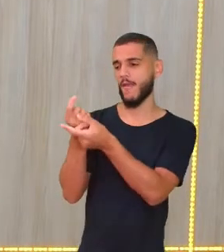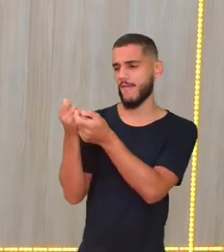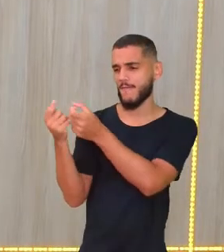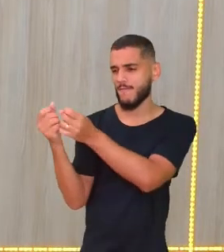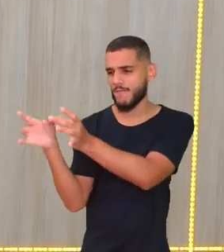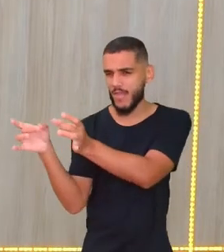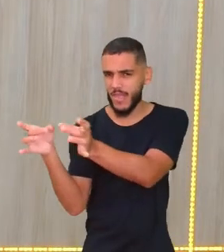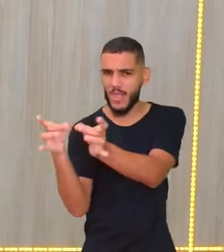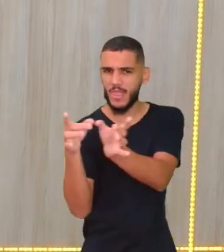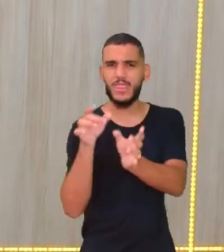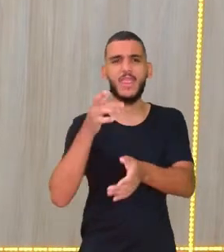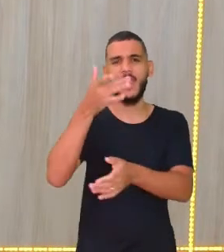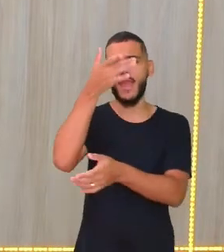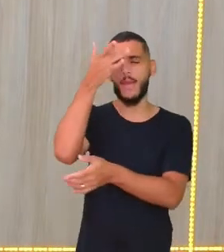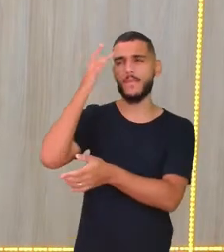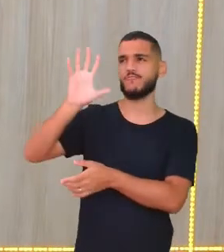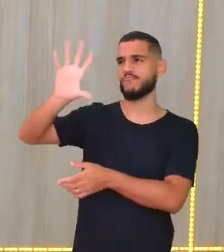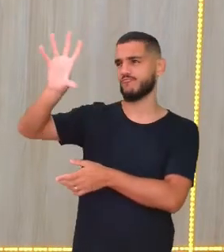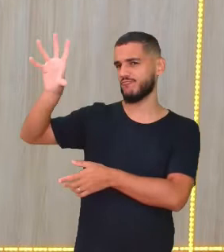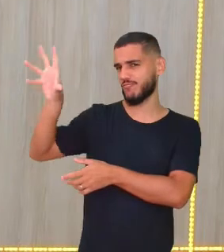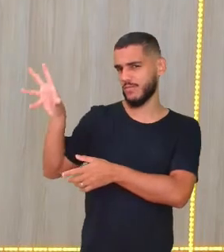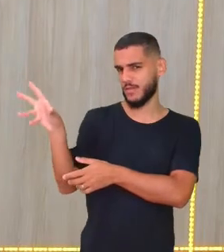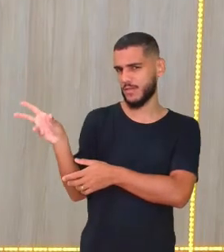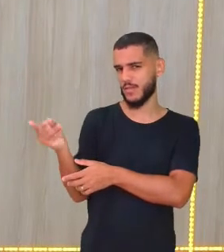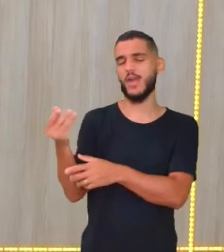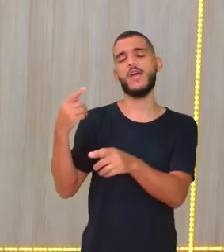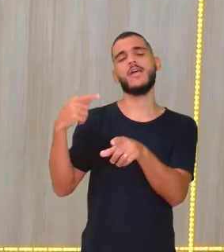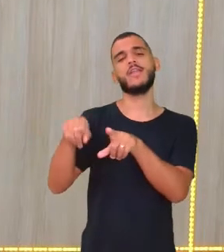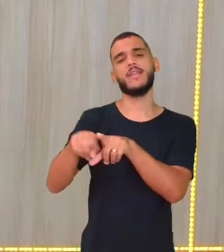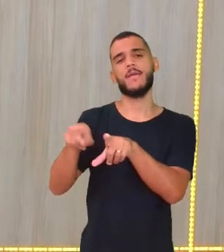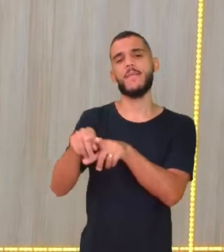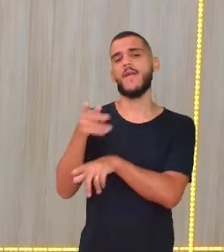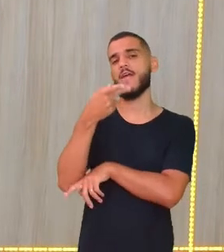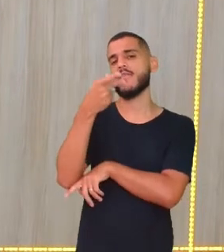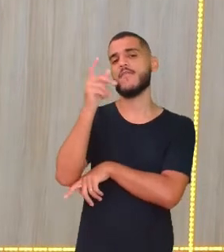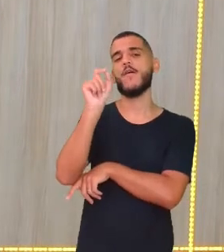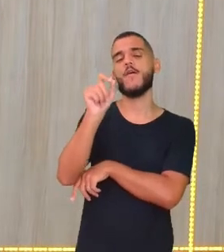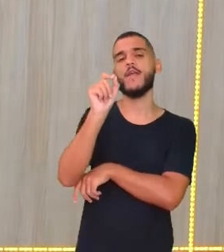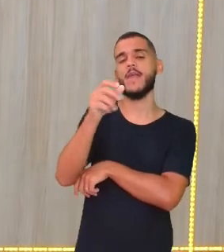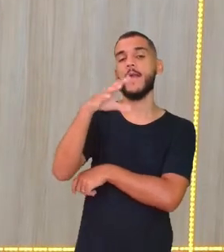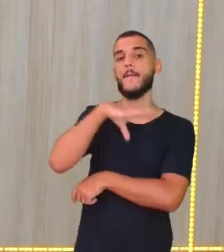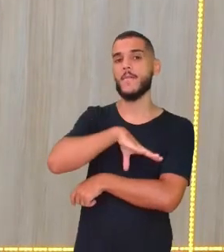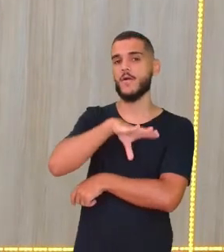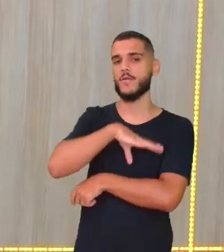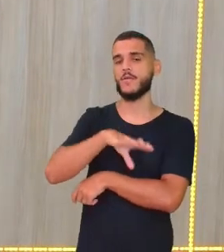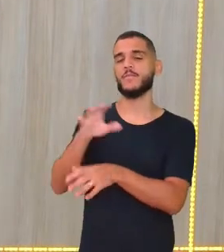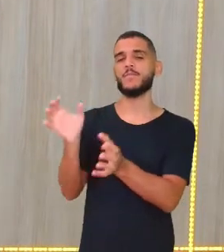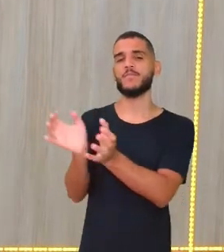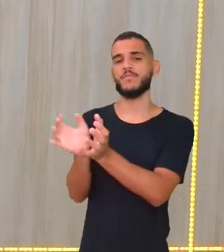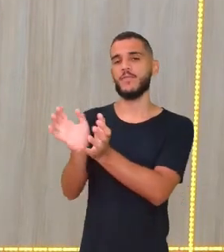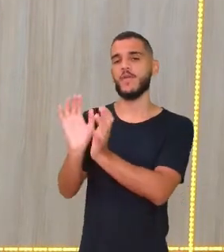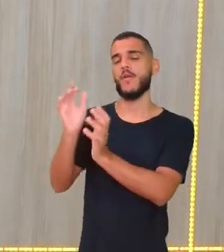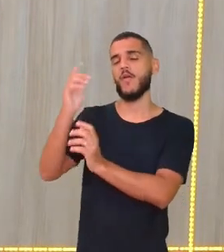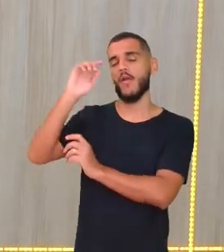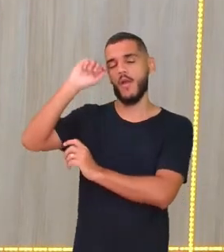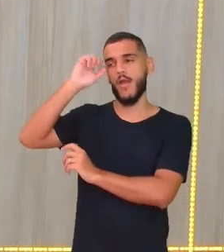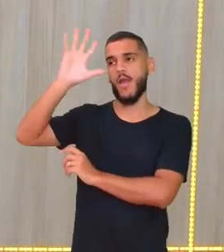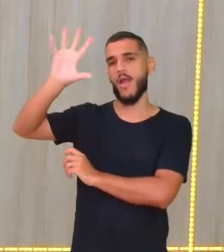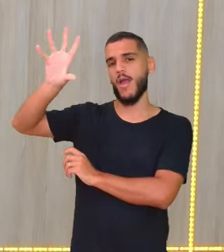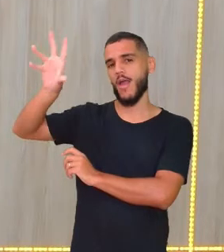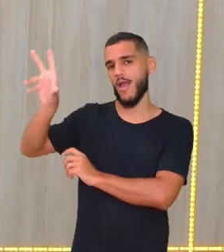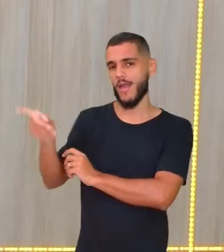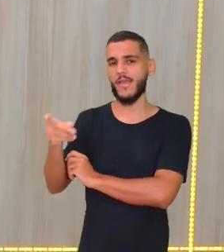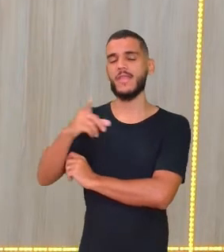escravos. E aí eles falam a língua portuguesa, mas aqueles africanos, eles tinham a sua